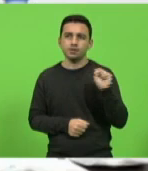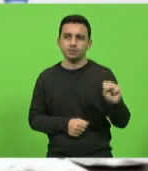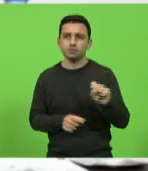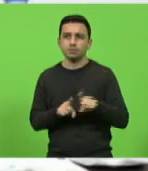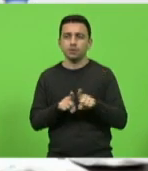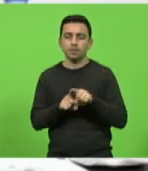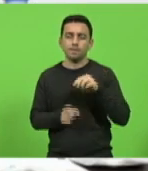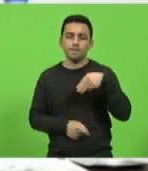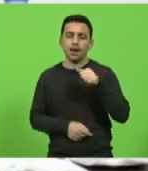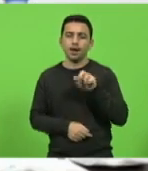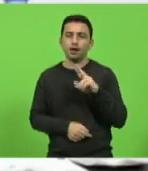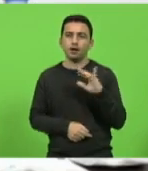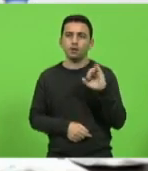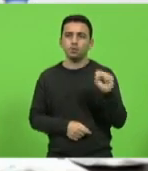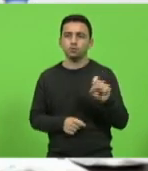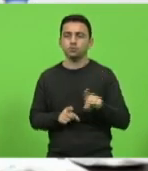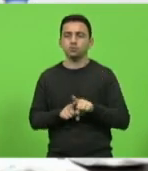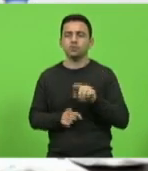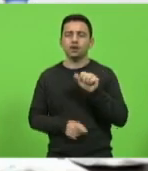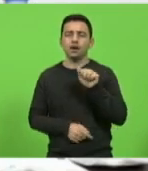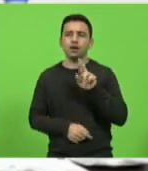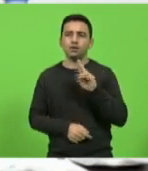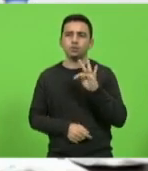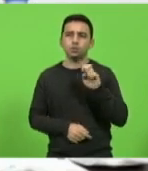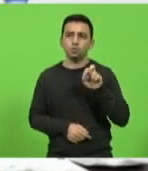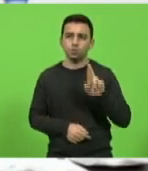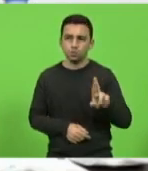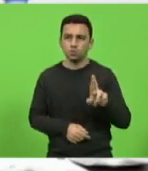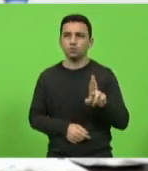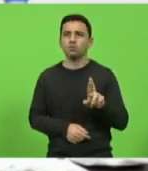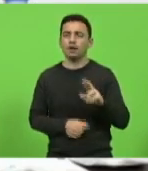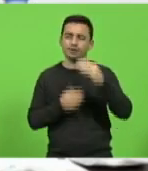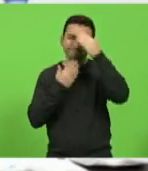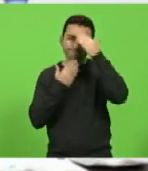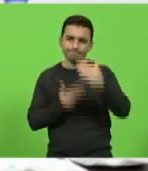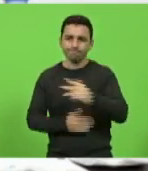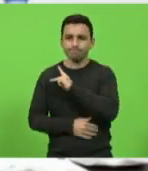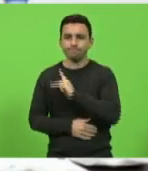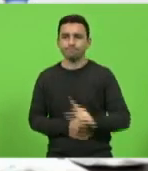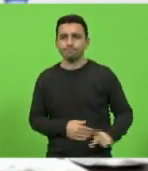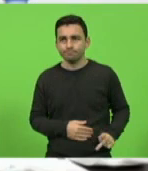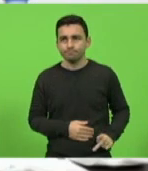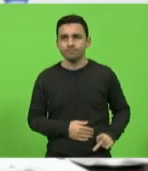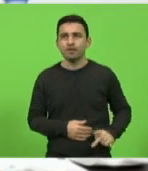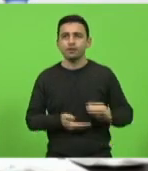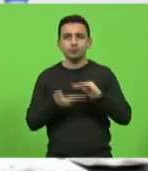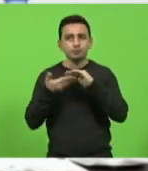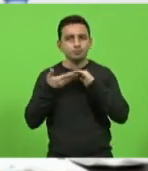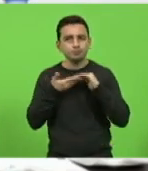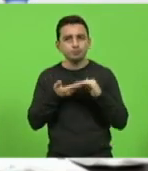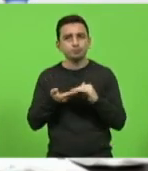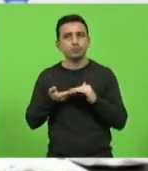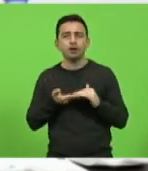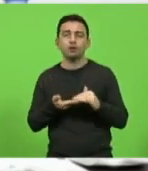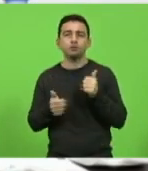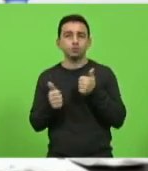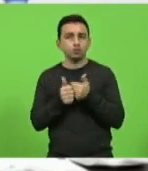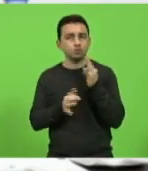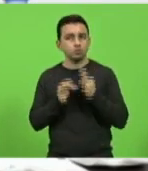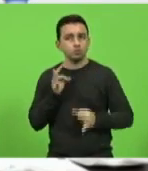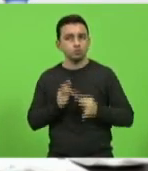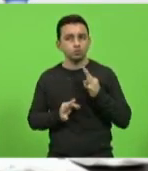Bianchi e Arthur capeletti o agradecimento da presidência ao cerimonial do tribunal de e teve aqui